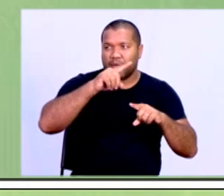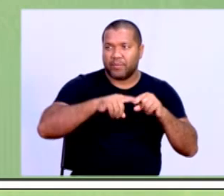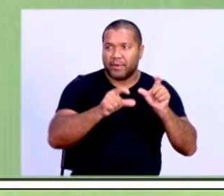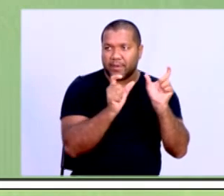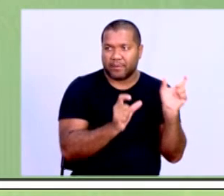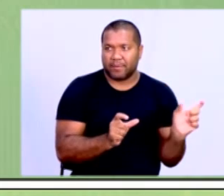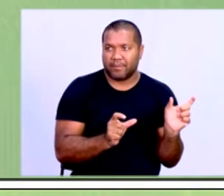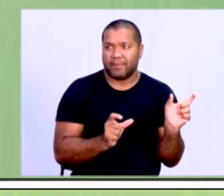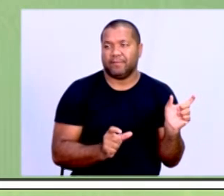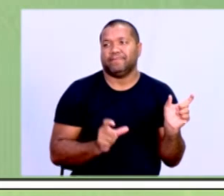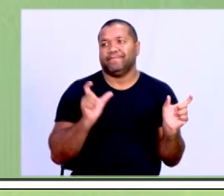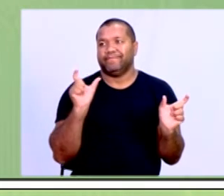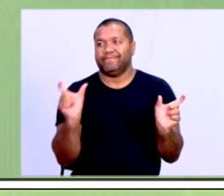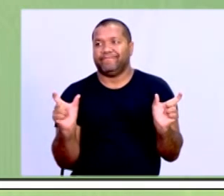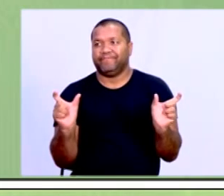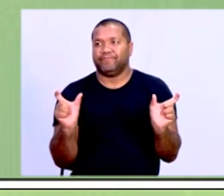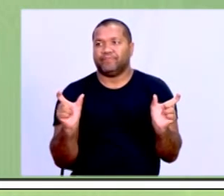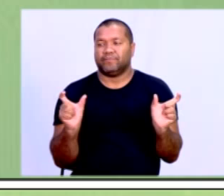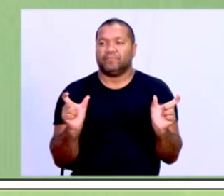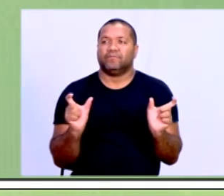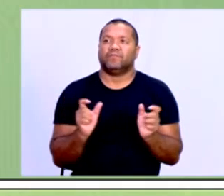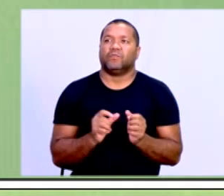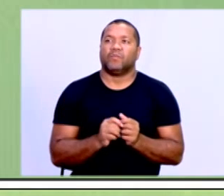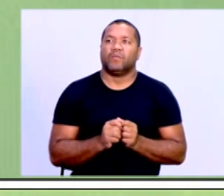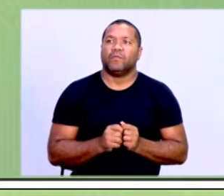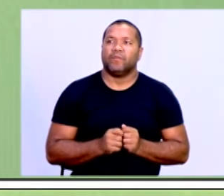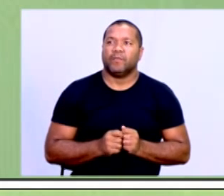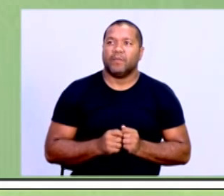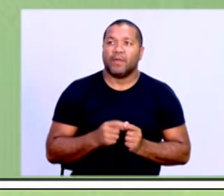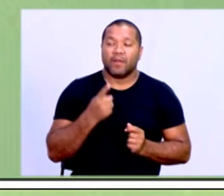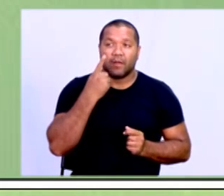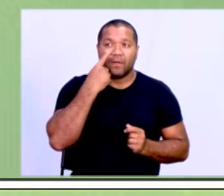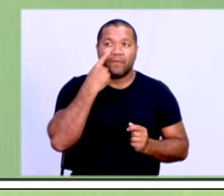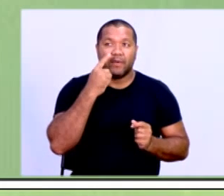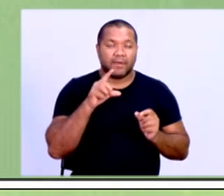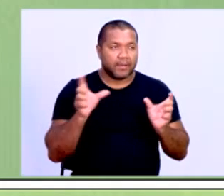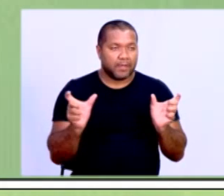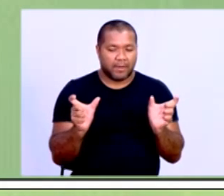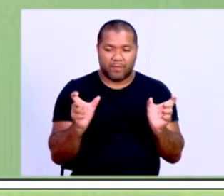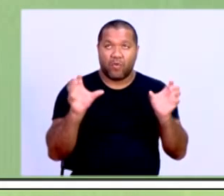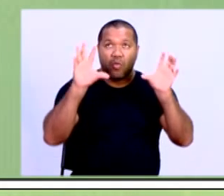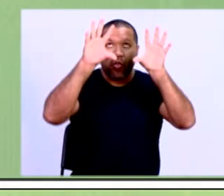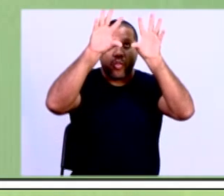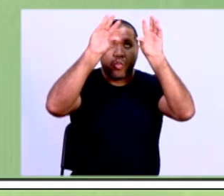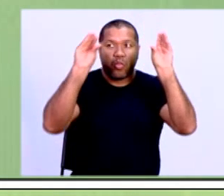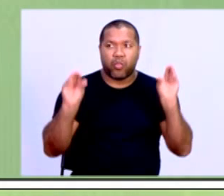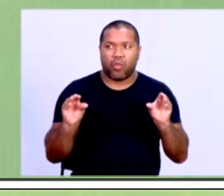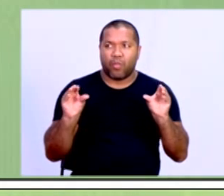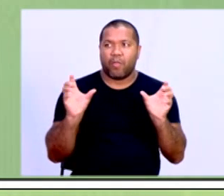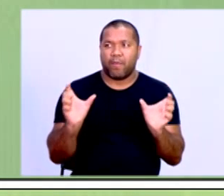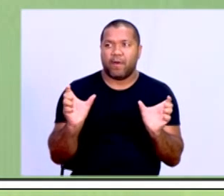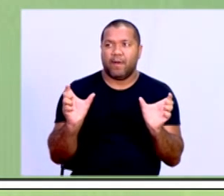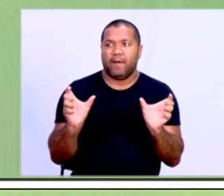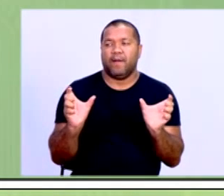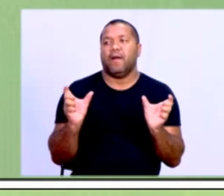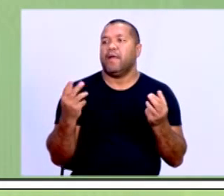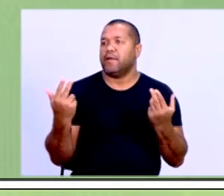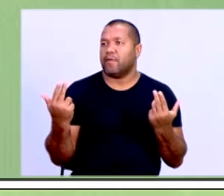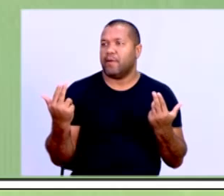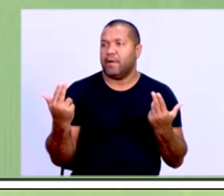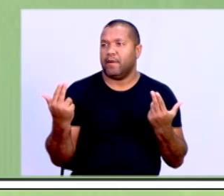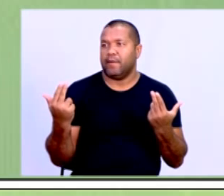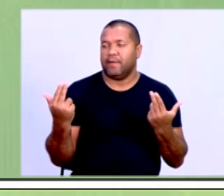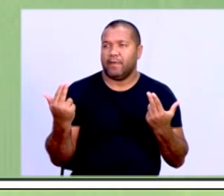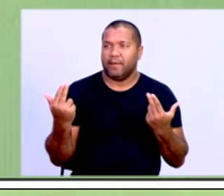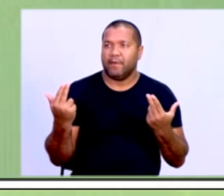embaixo. Se eu herdei dessa também, então ele vai herdar também os atributos que estão na classe